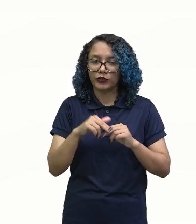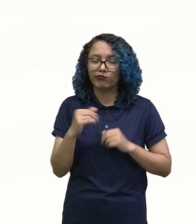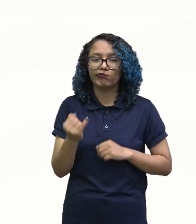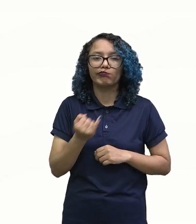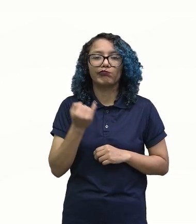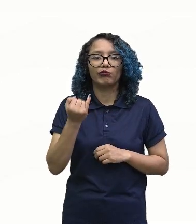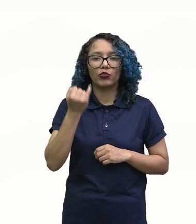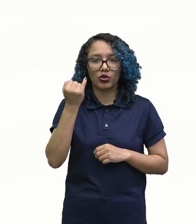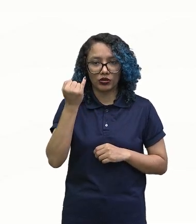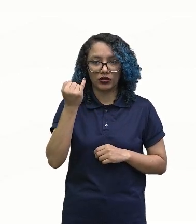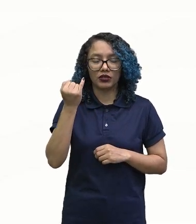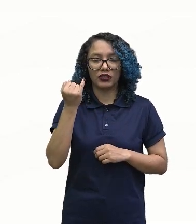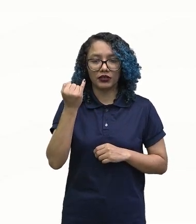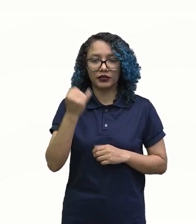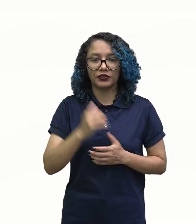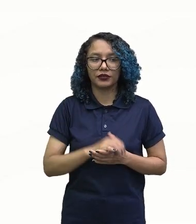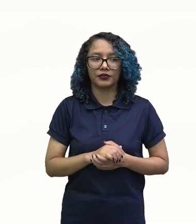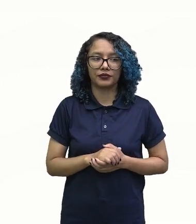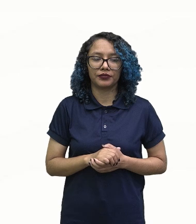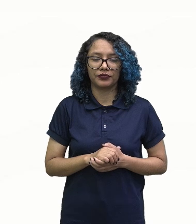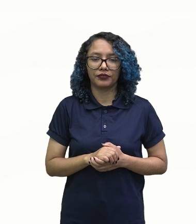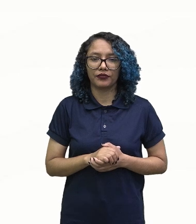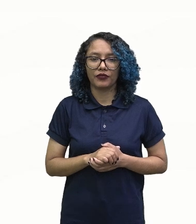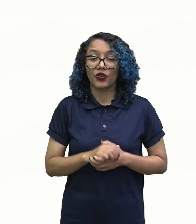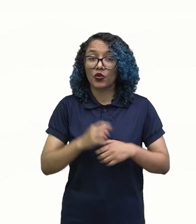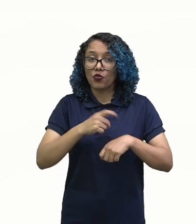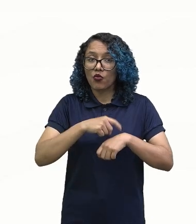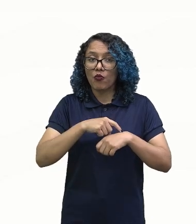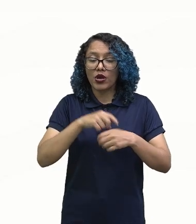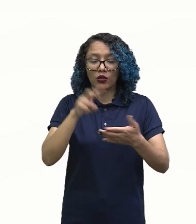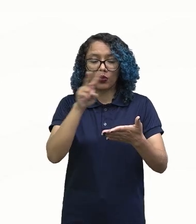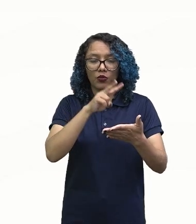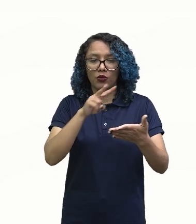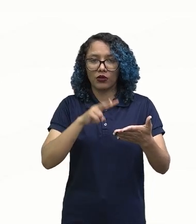importante justamente quando nós vamos ler, fazer